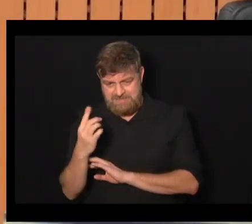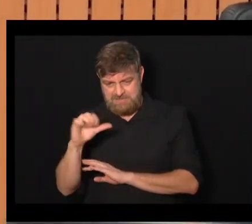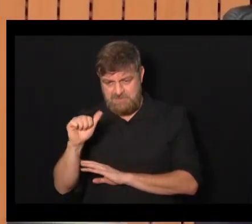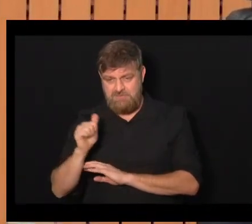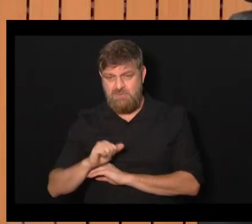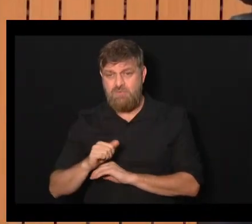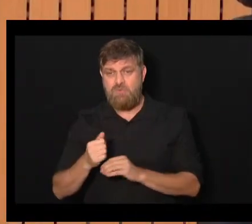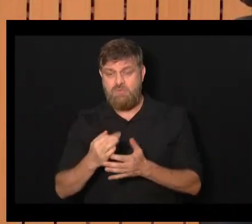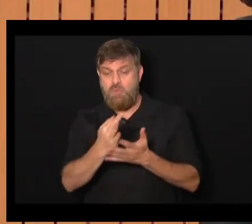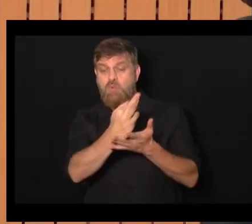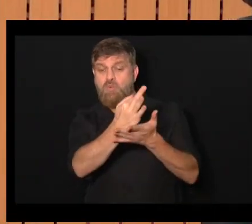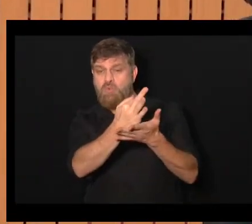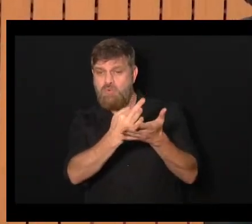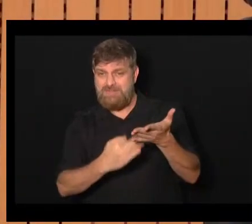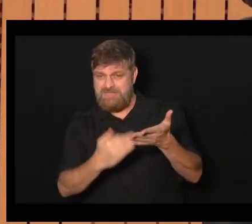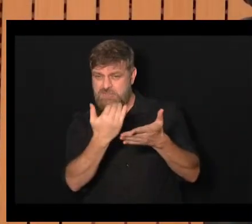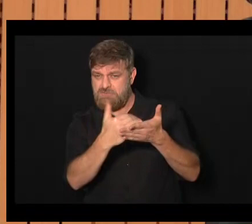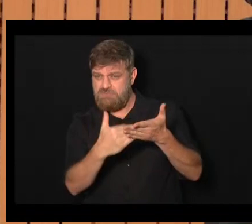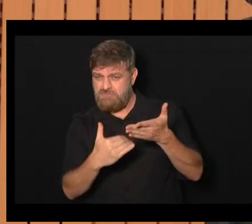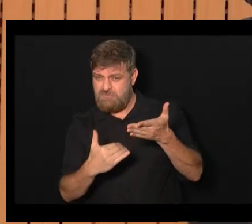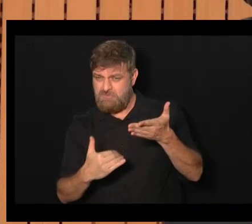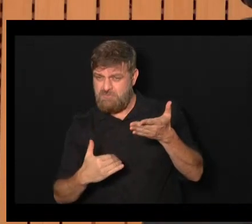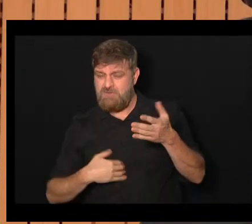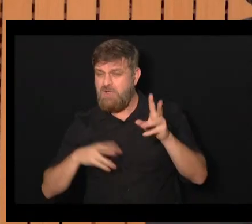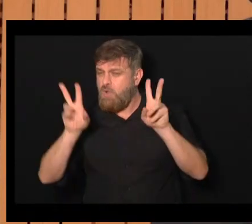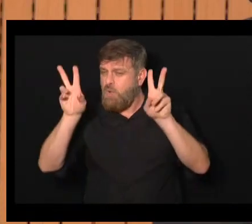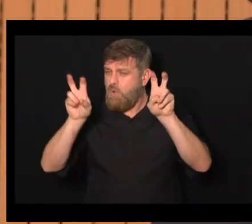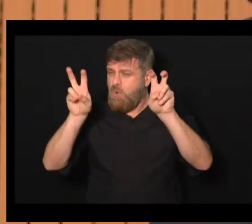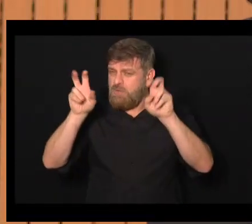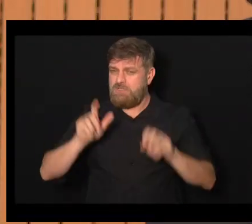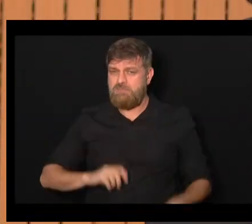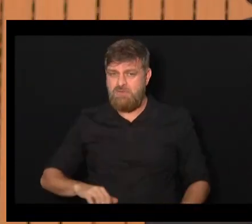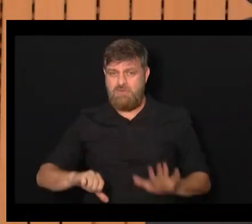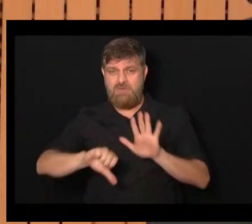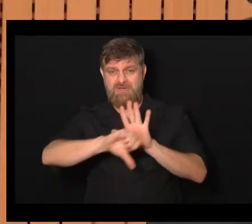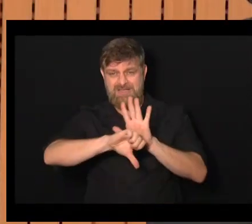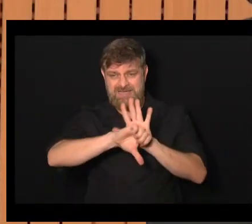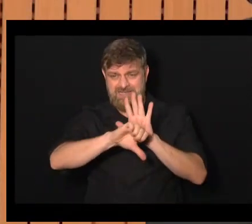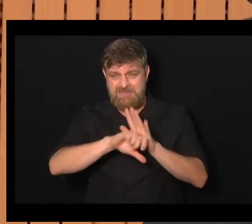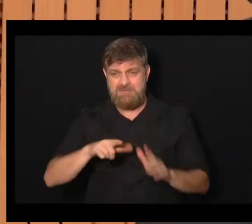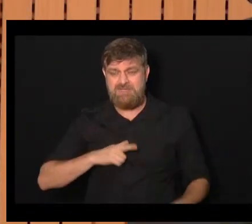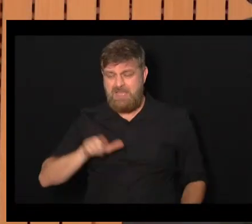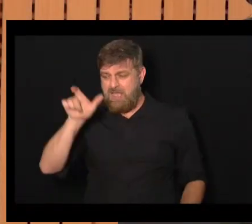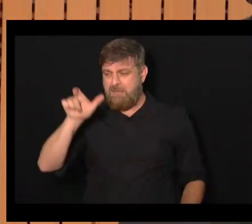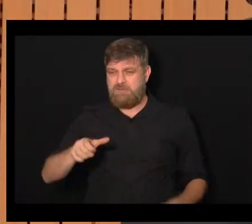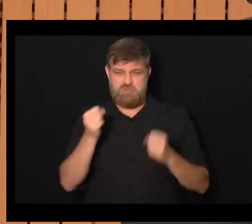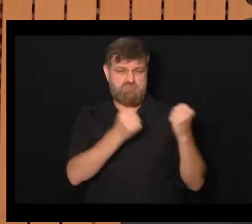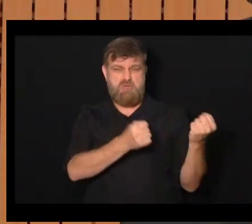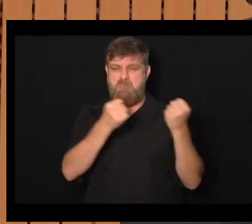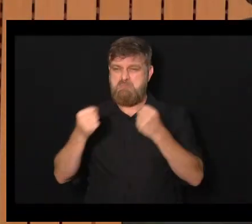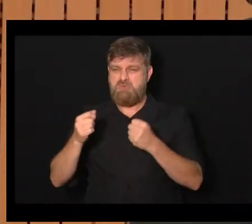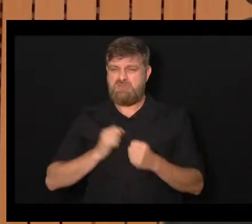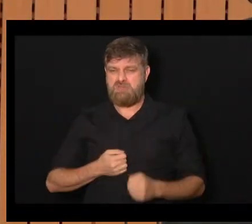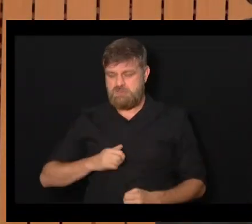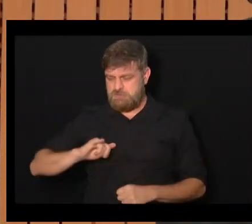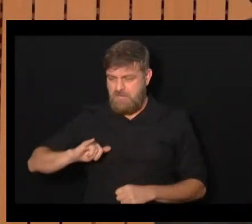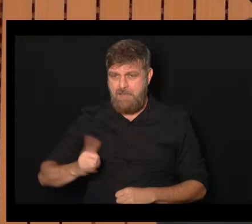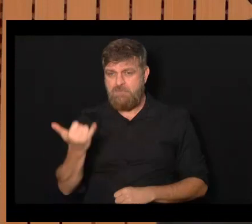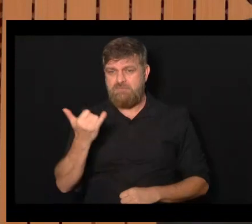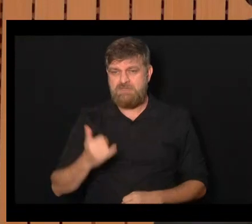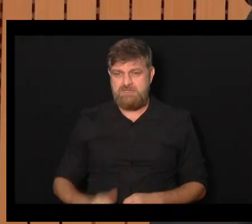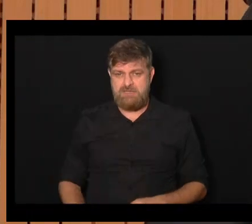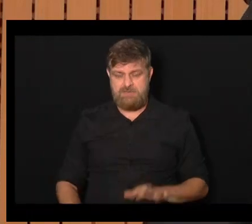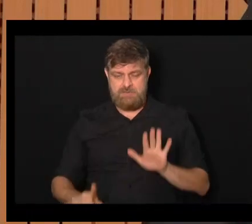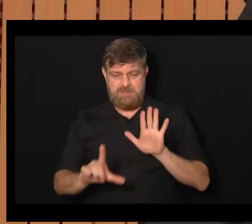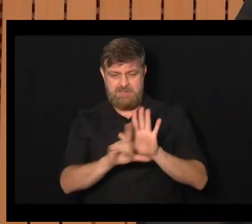seguinte ementa, abre aspas, dispõe sobre os crimes de abuso de autoridade e altera a lei número